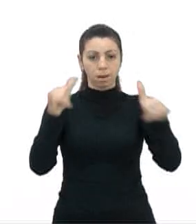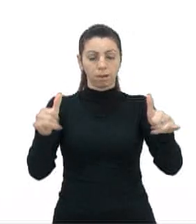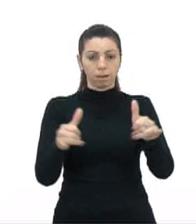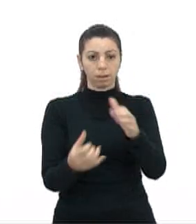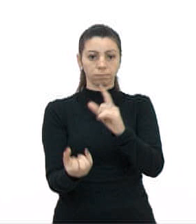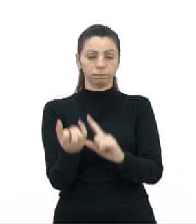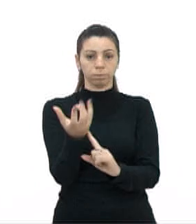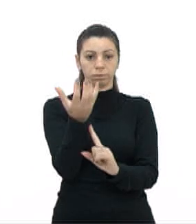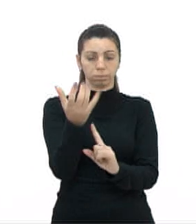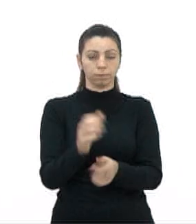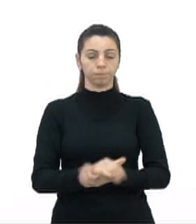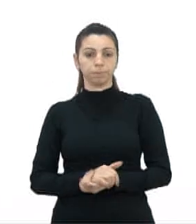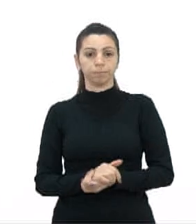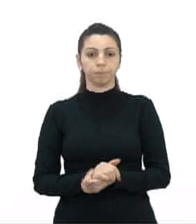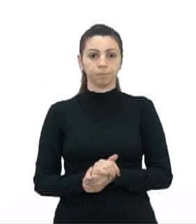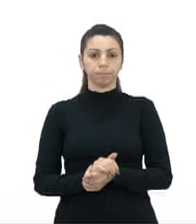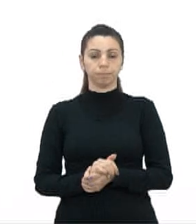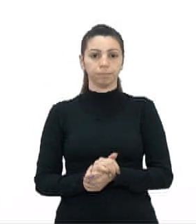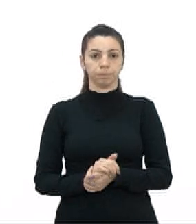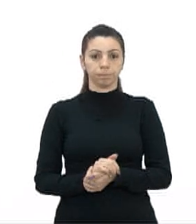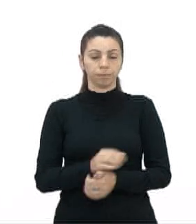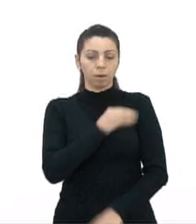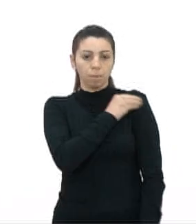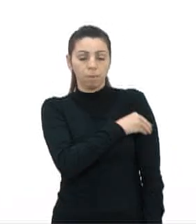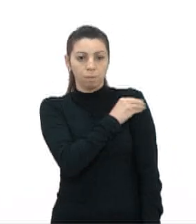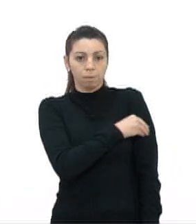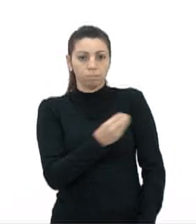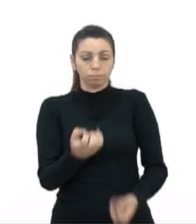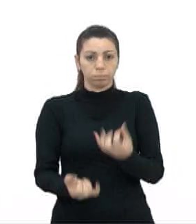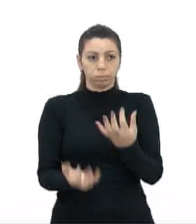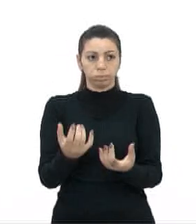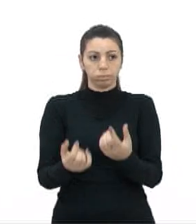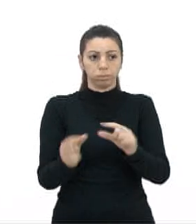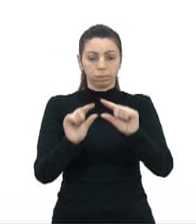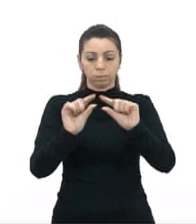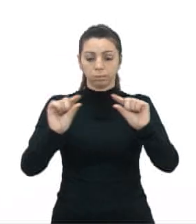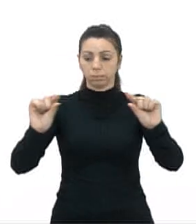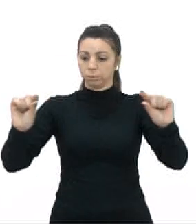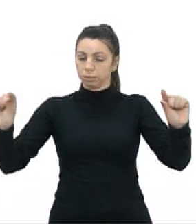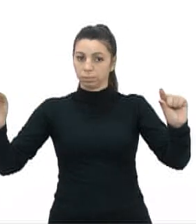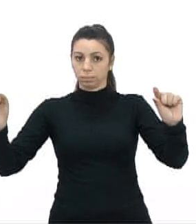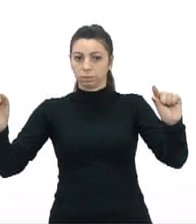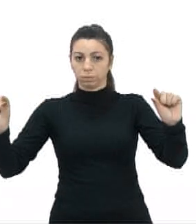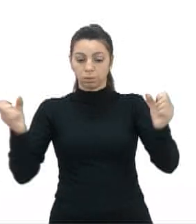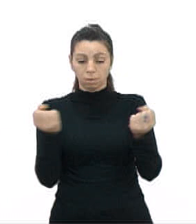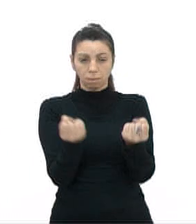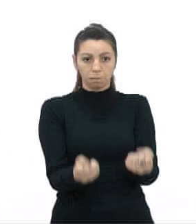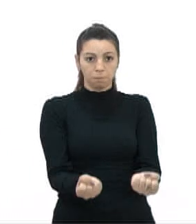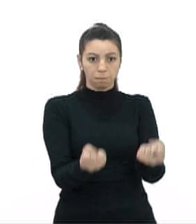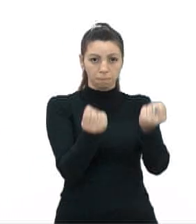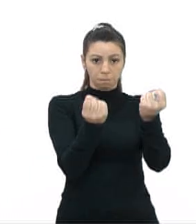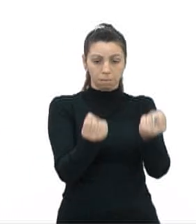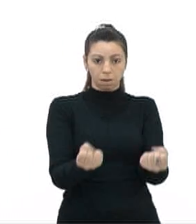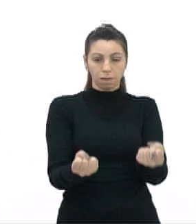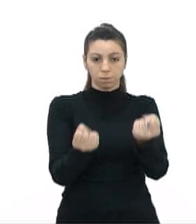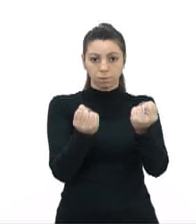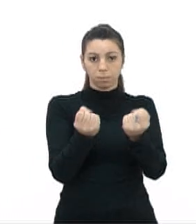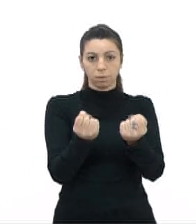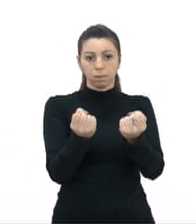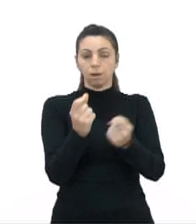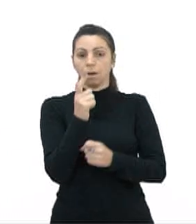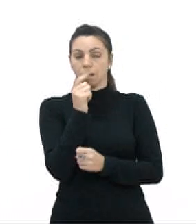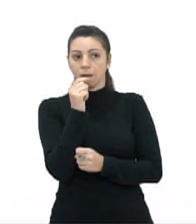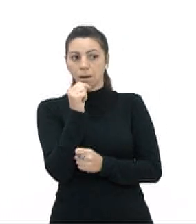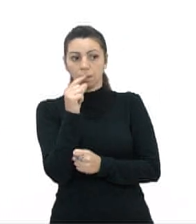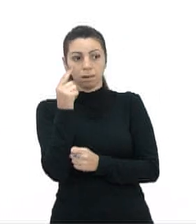no interior do cilindro. A queima do álcool pode ser representada pela equação. A quantidade em massa de água formada na combustão completa de